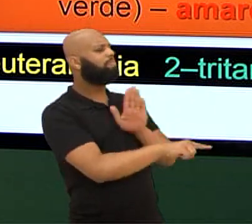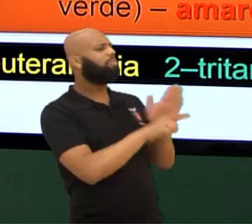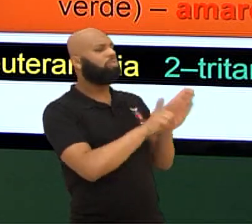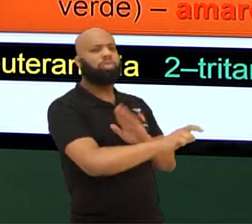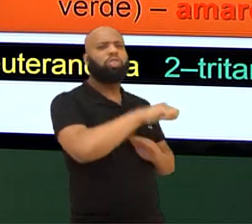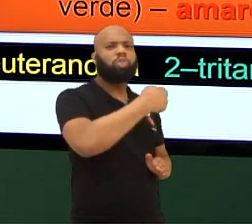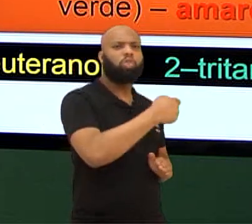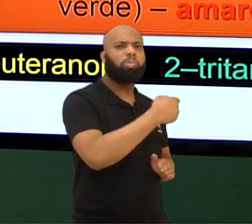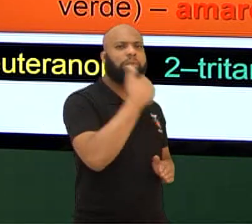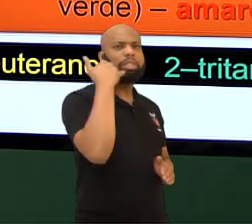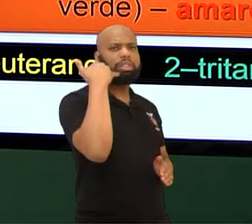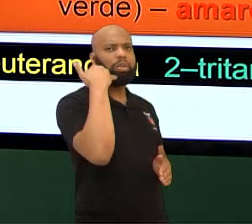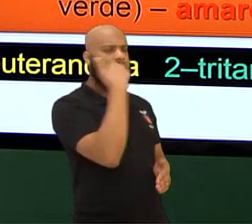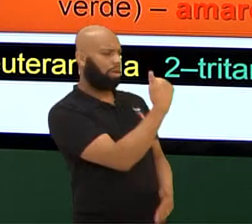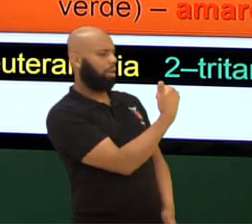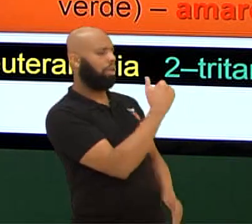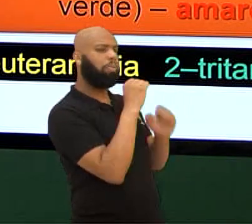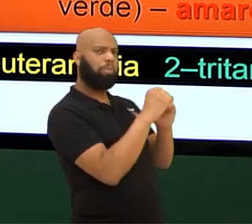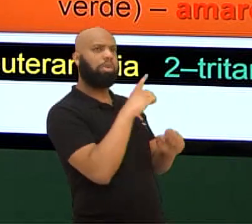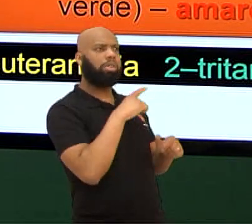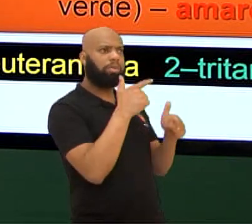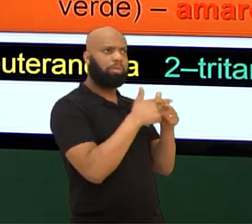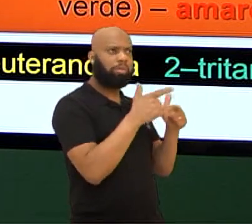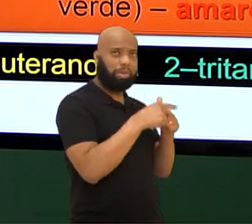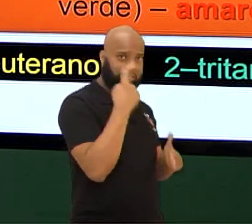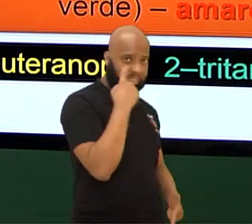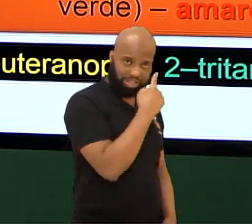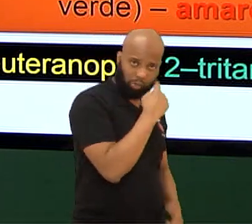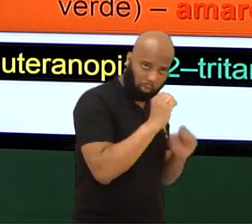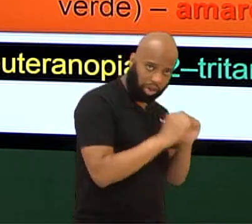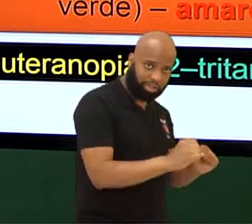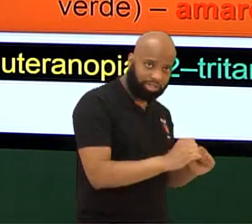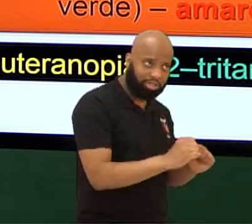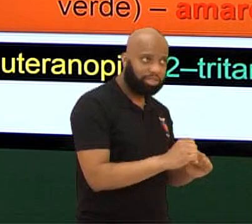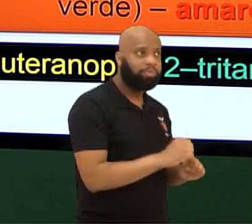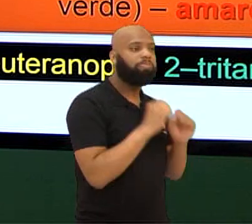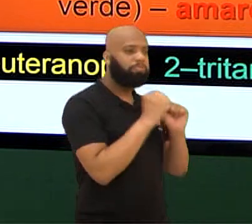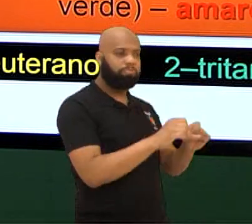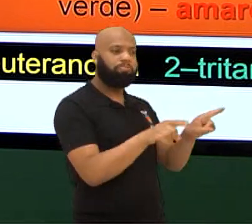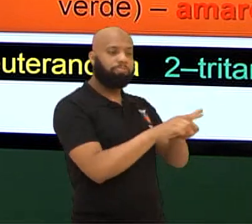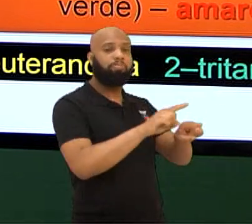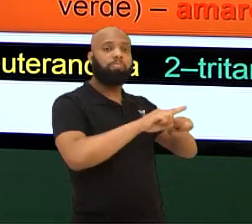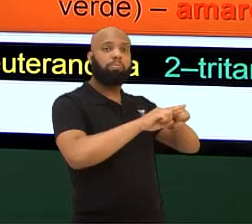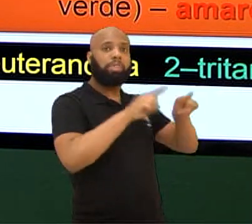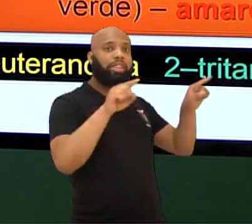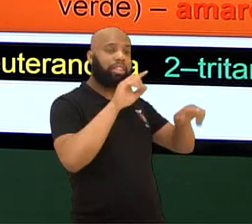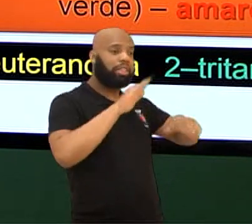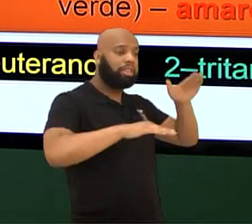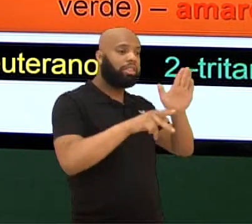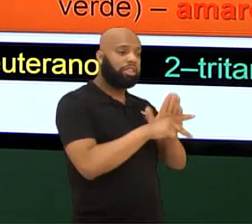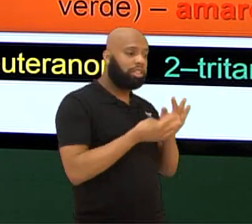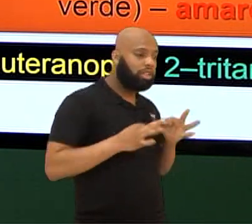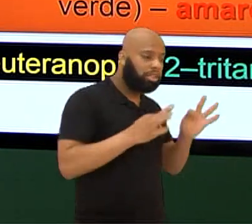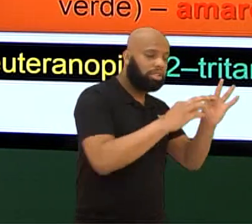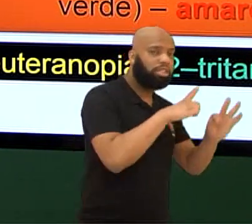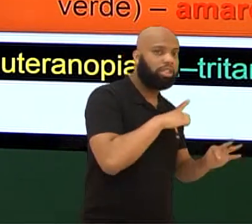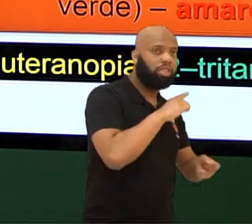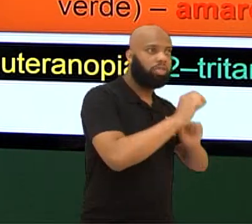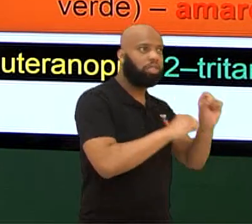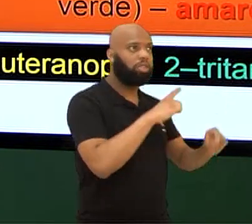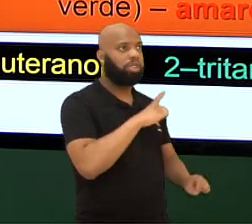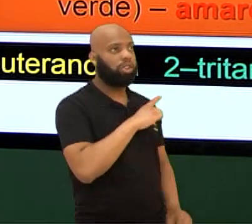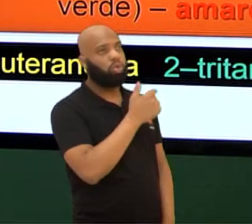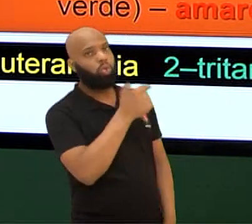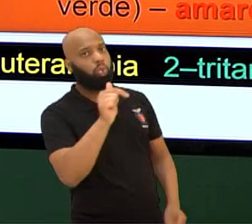e hipermetropia? Olha, você vai ter influência, que isso pode causar alterando. Mas dependendo do conceito do aparelho eletrônico, a intensidade que você tem ali, ele pode causar